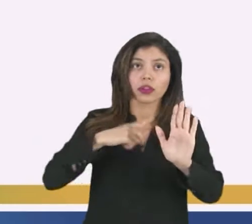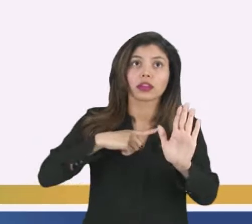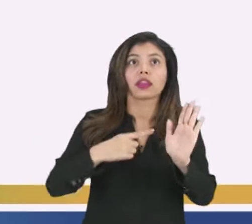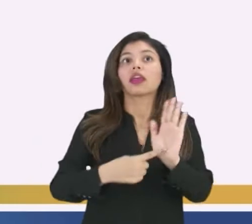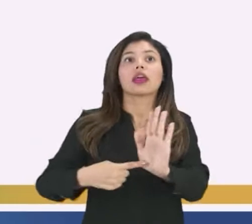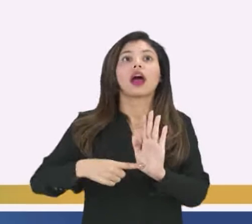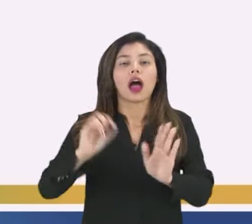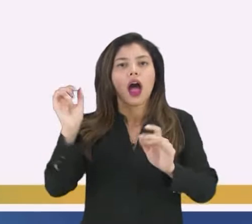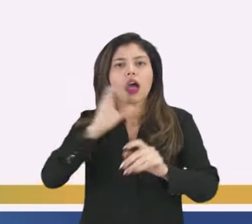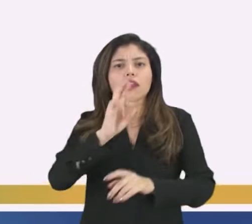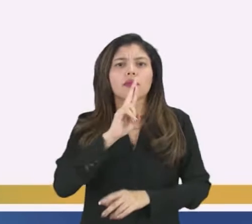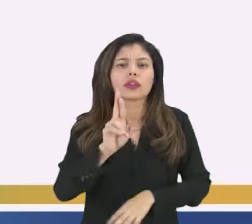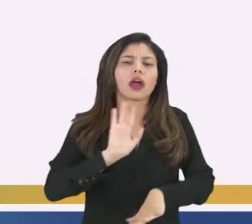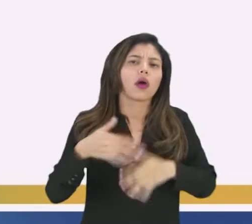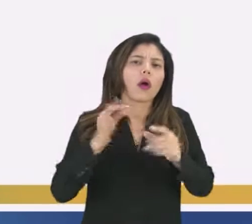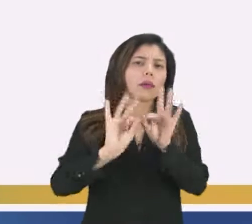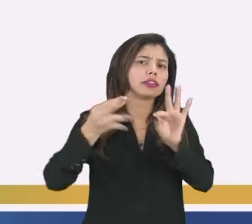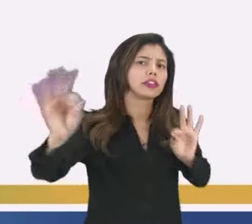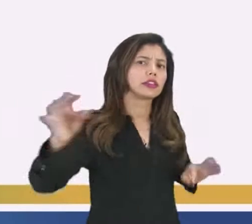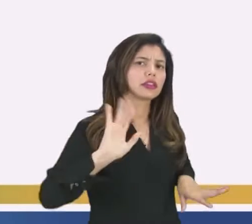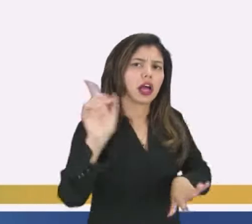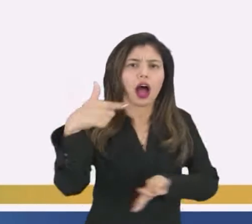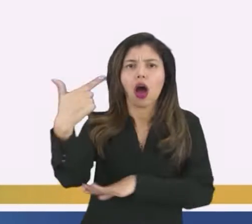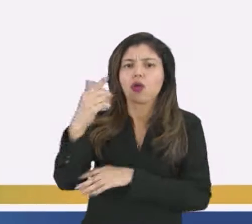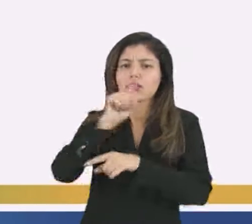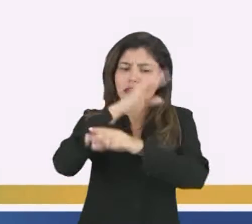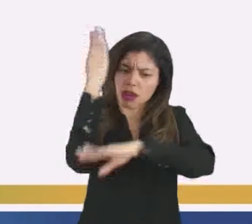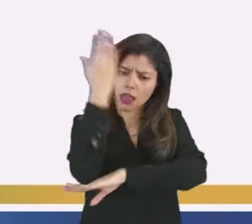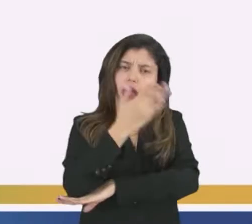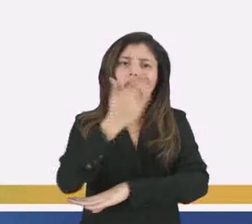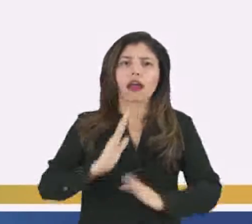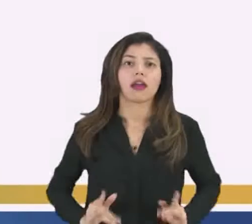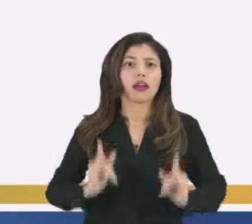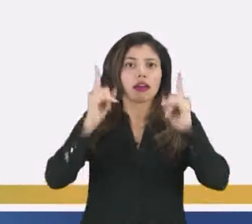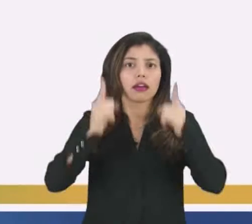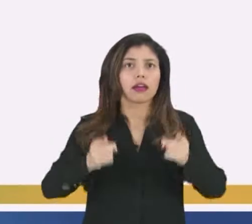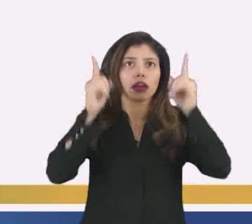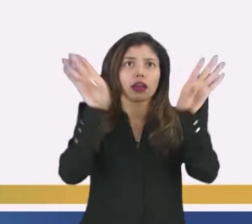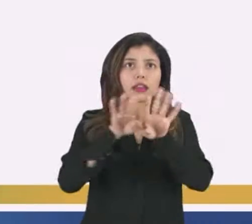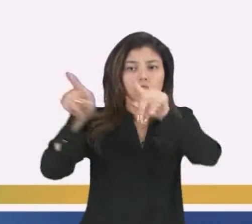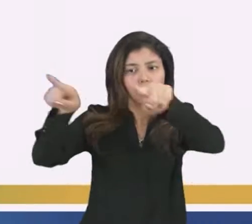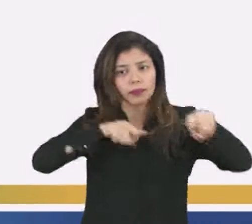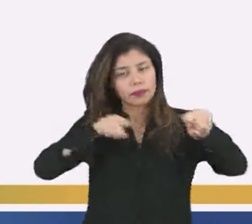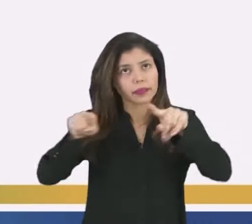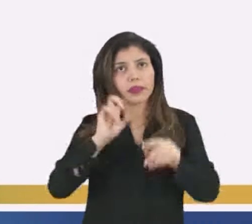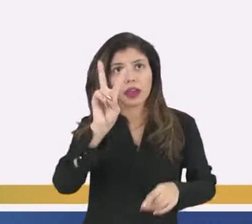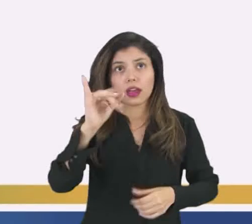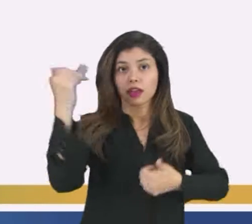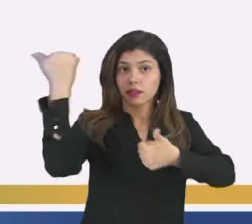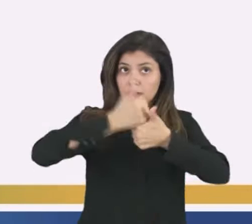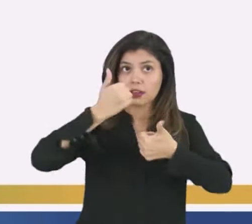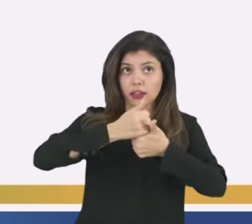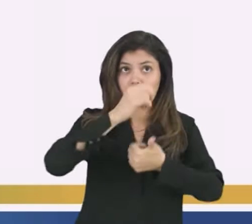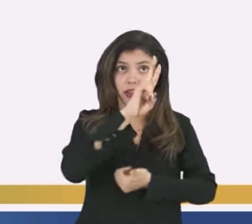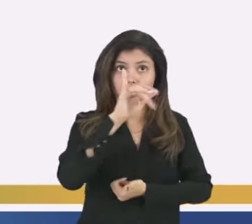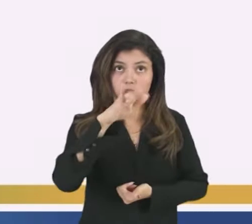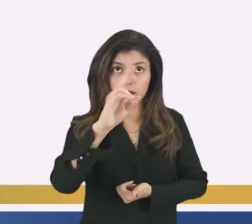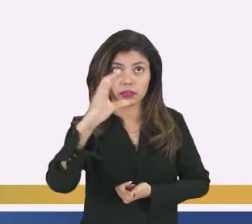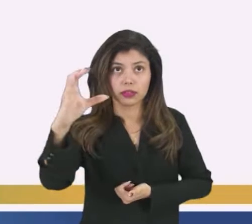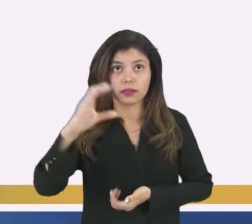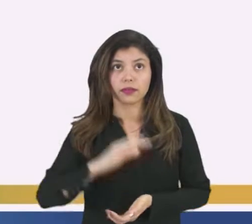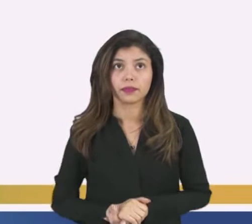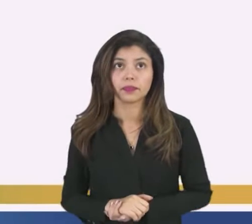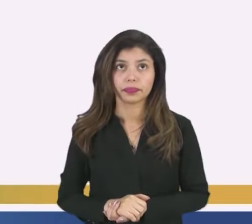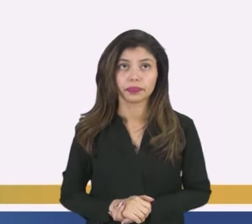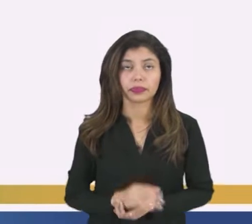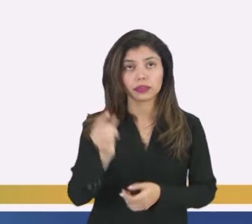essa reta, eu vou calcular a distância desse ponto a outra reta paralela à primeira. Eu caio na fórmula da distância, do A subir o C, ó.